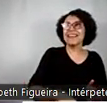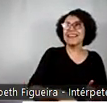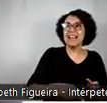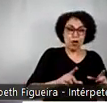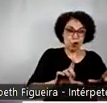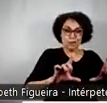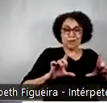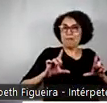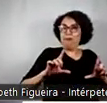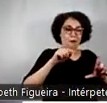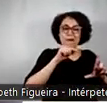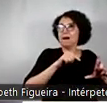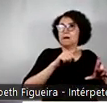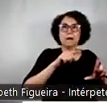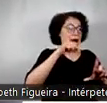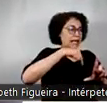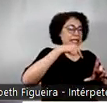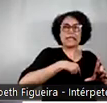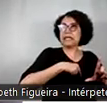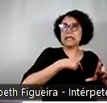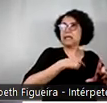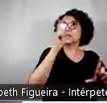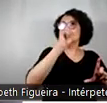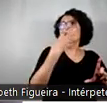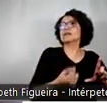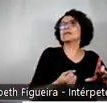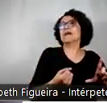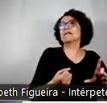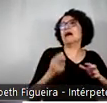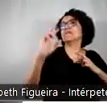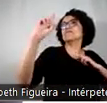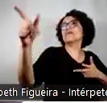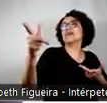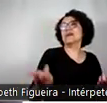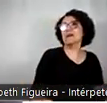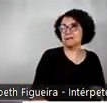super moroso, é super caro. Então, de entender, né, como que